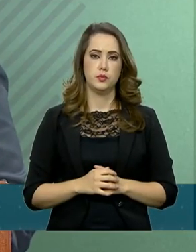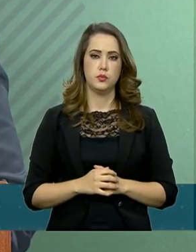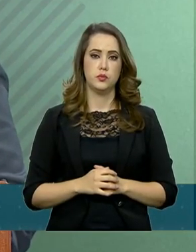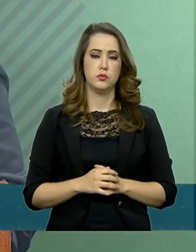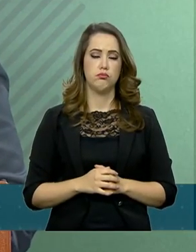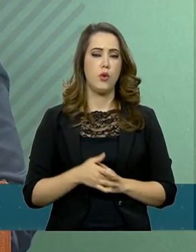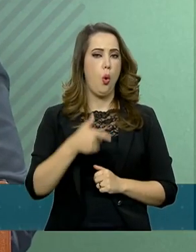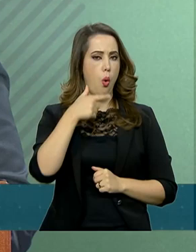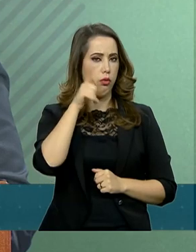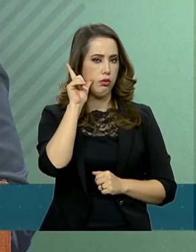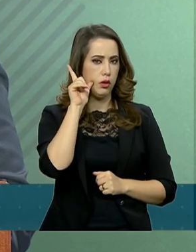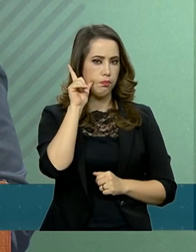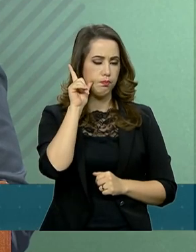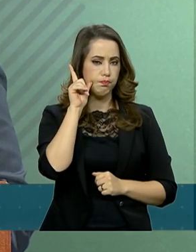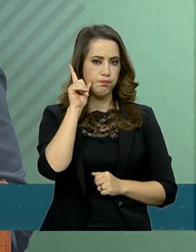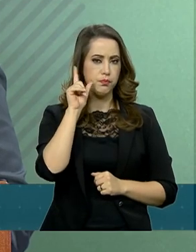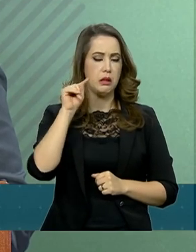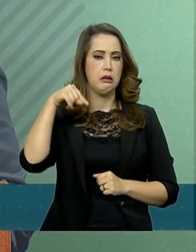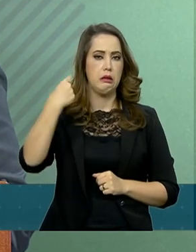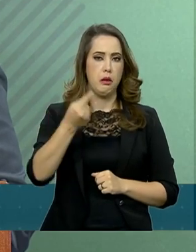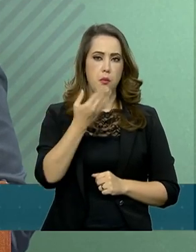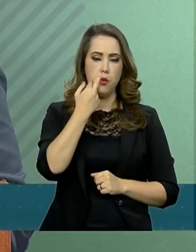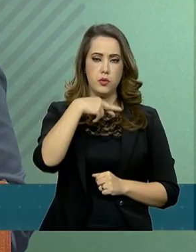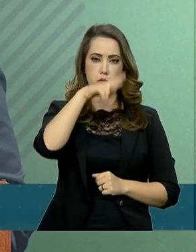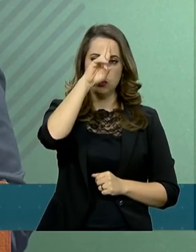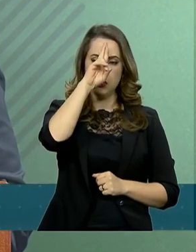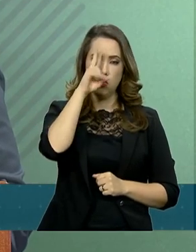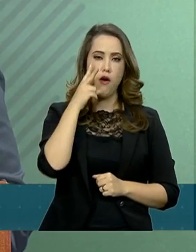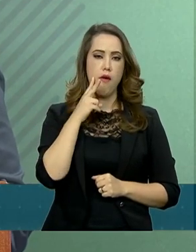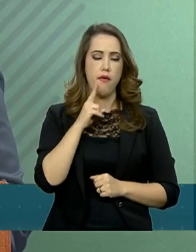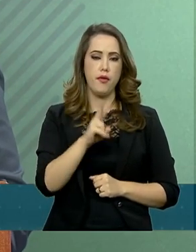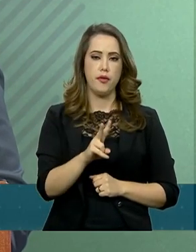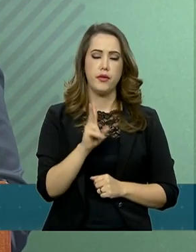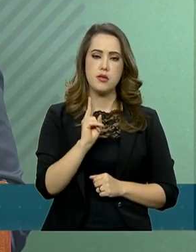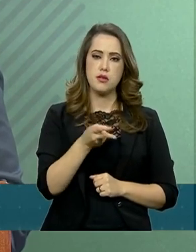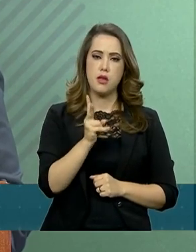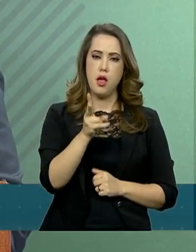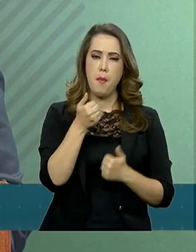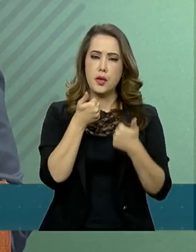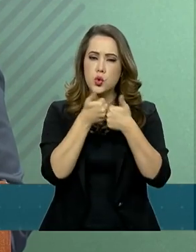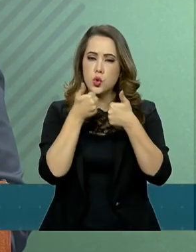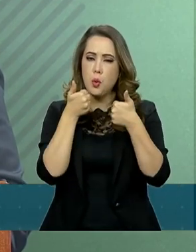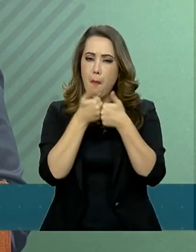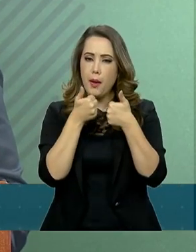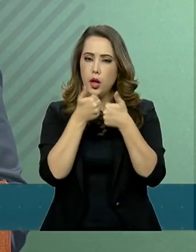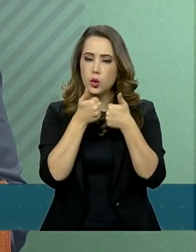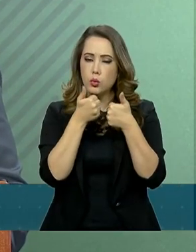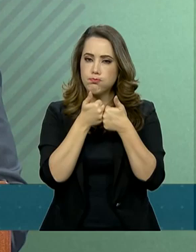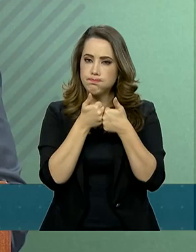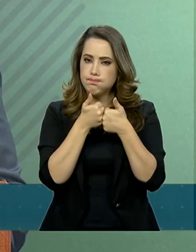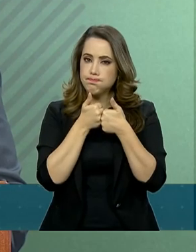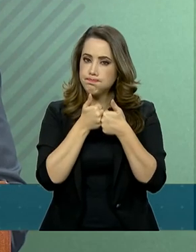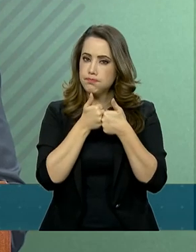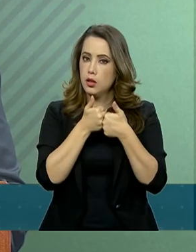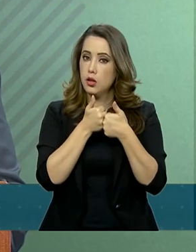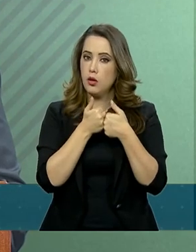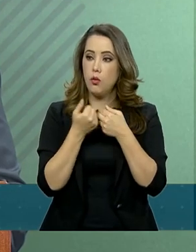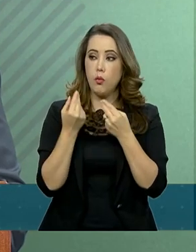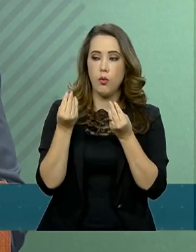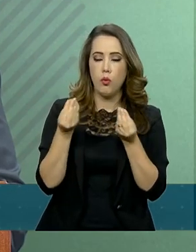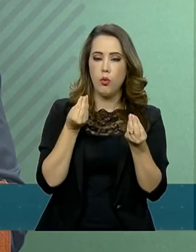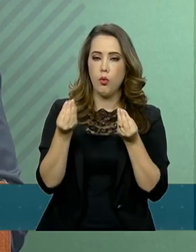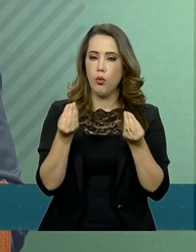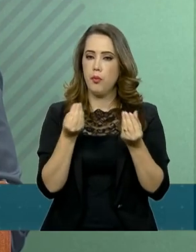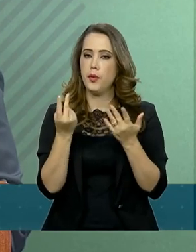ontem logo depois do almoço vem acompanhando de perto os fatos referentes